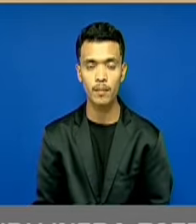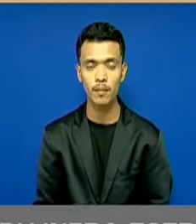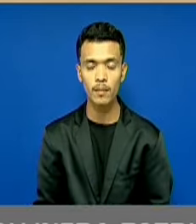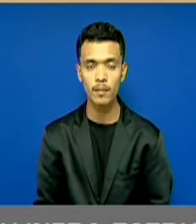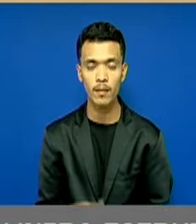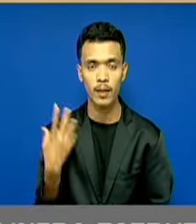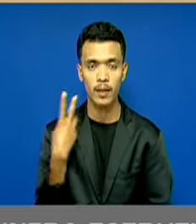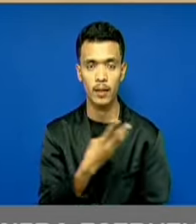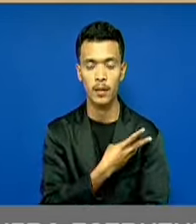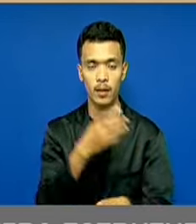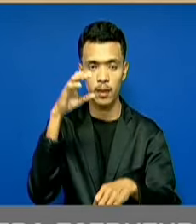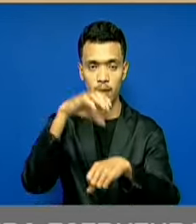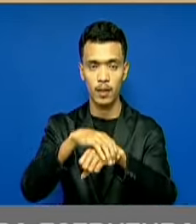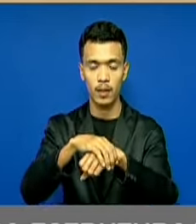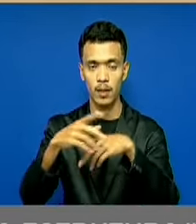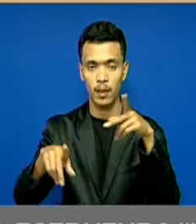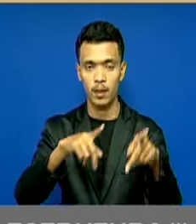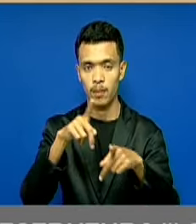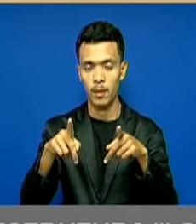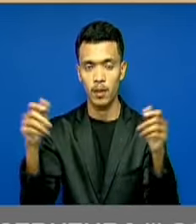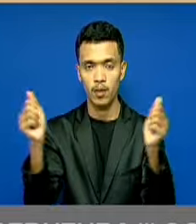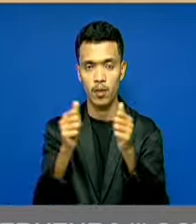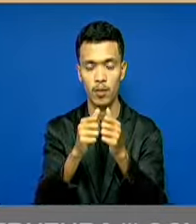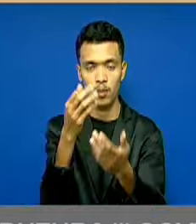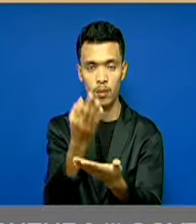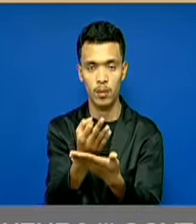E detém cidadão refere ao orçamento montante